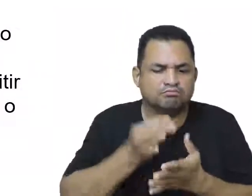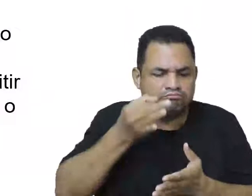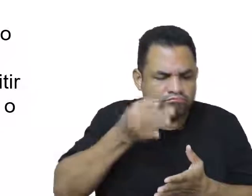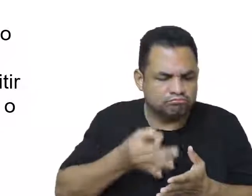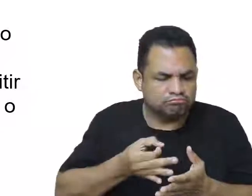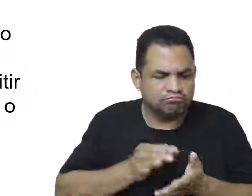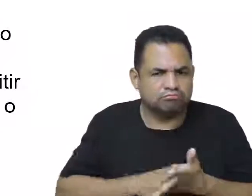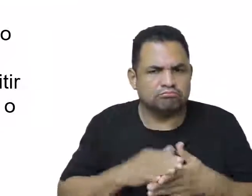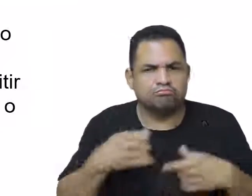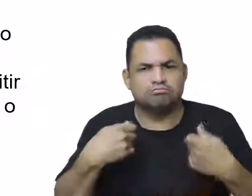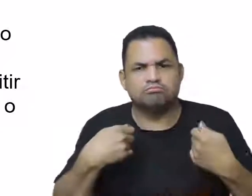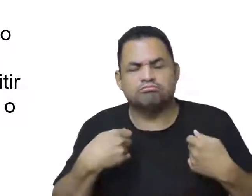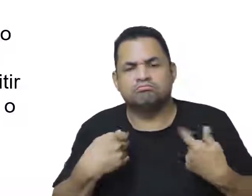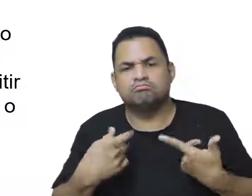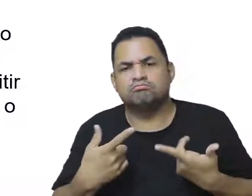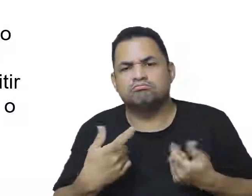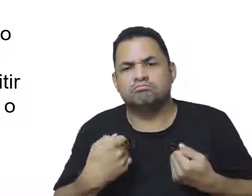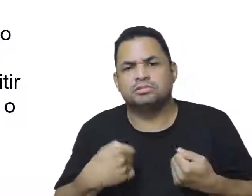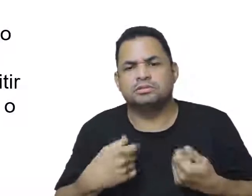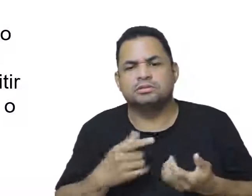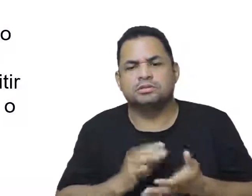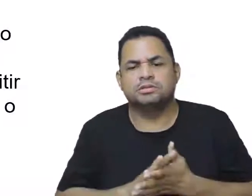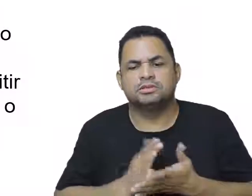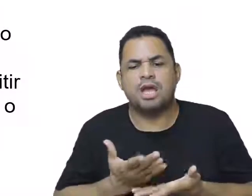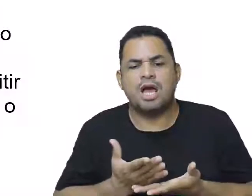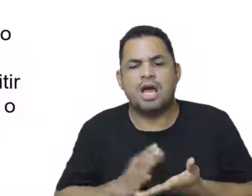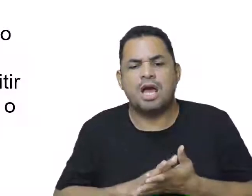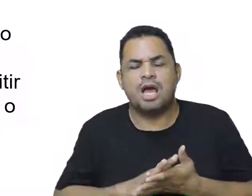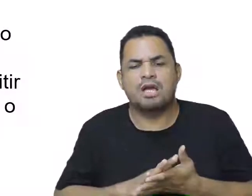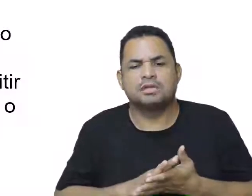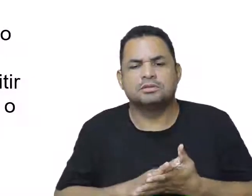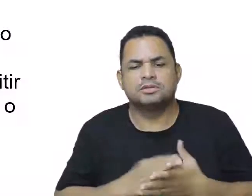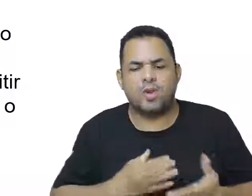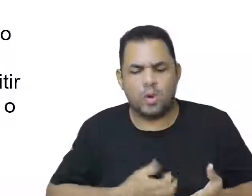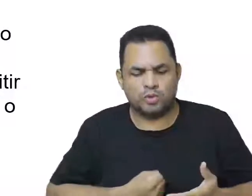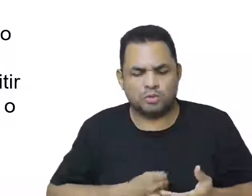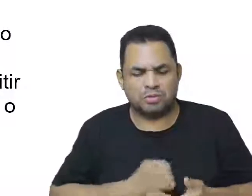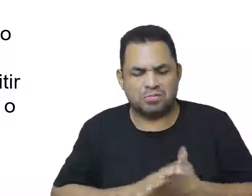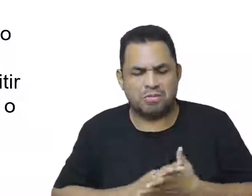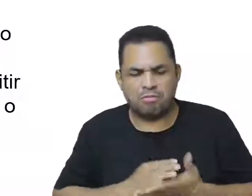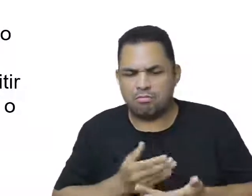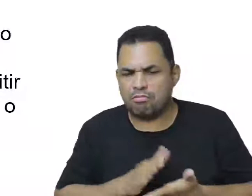tempo em tempo para você não deixar o seu estômago vazio. Por quê? Porque senão